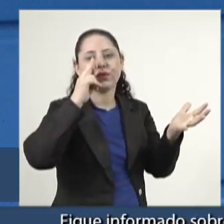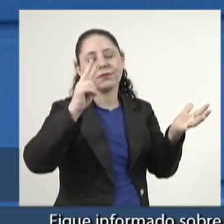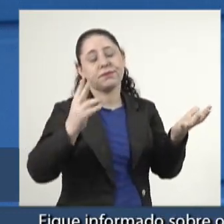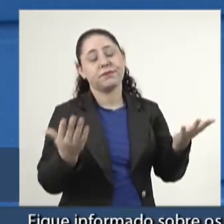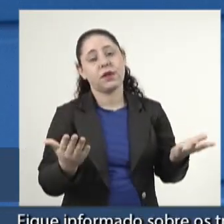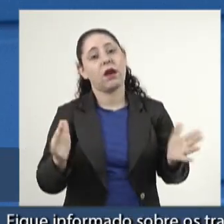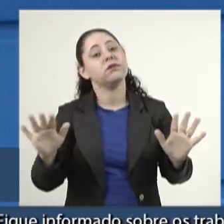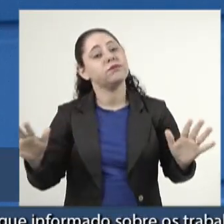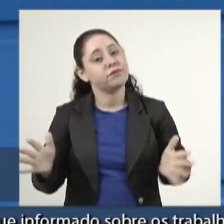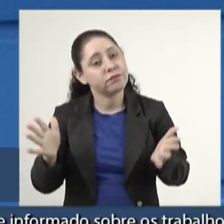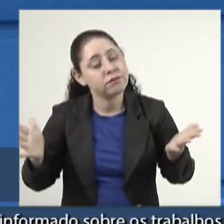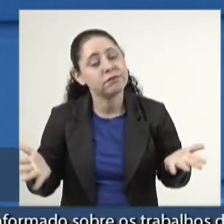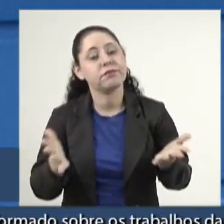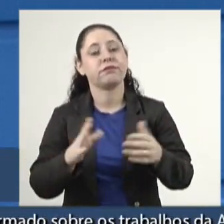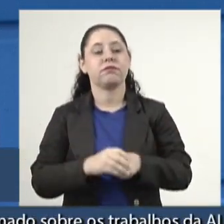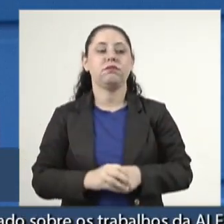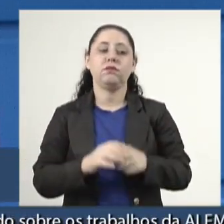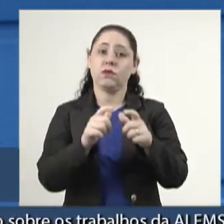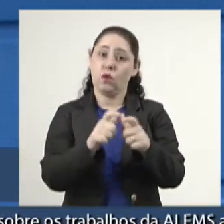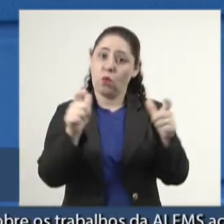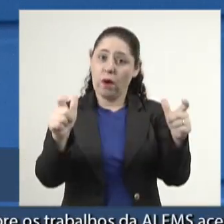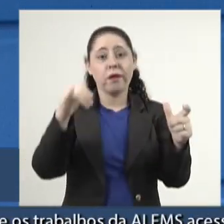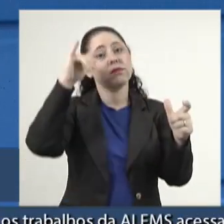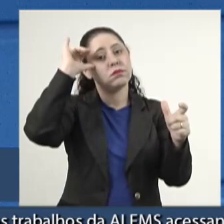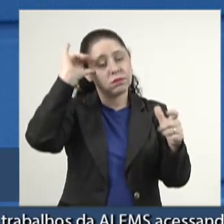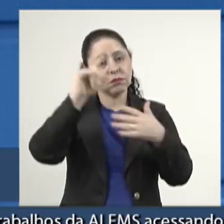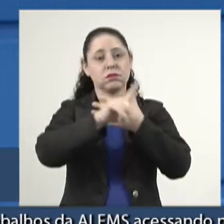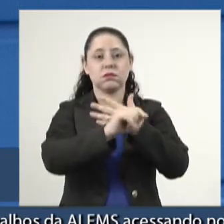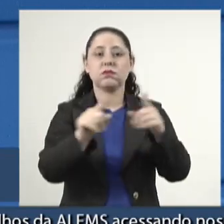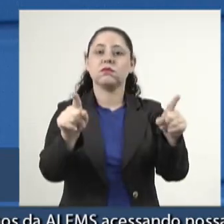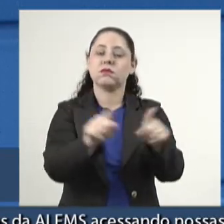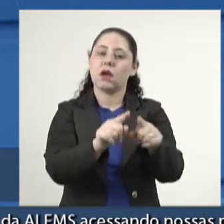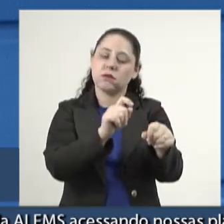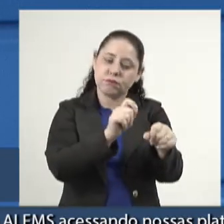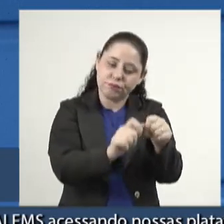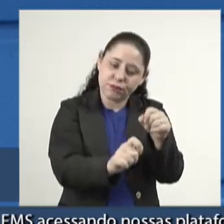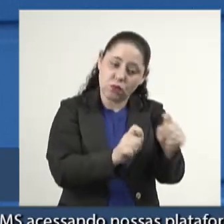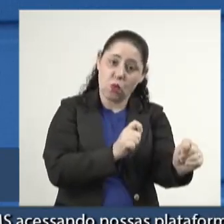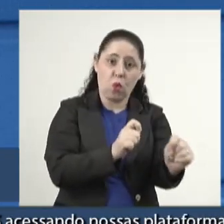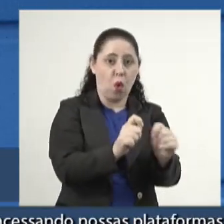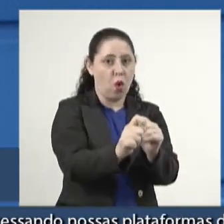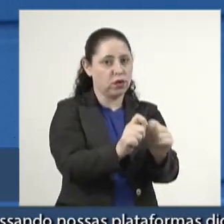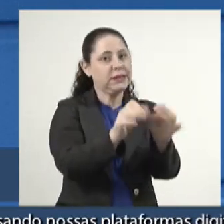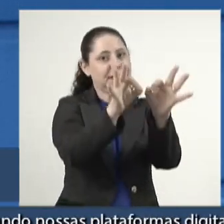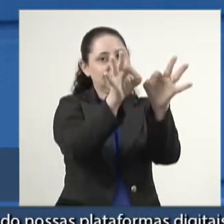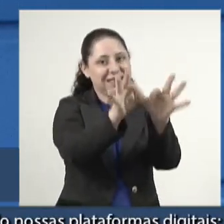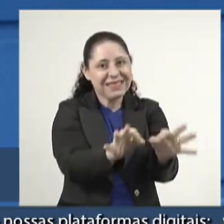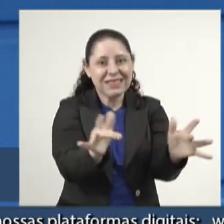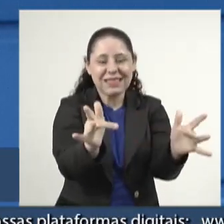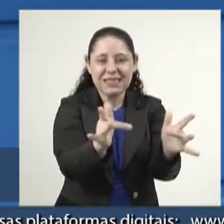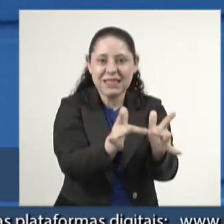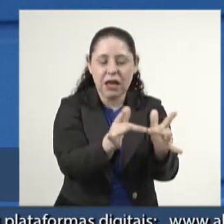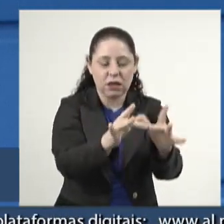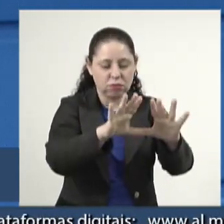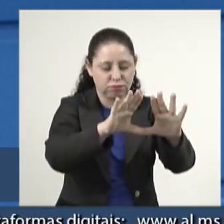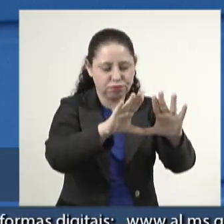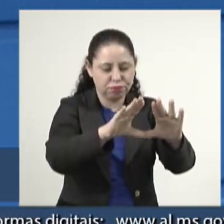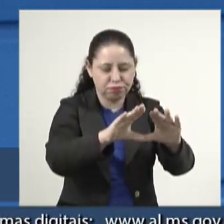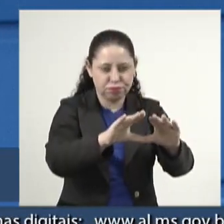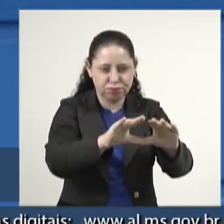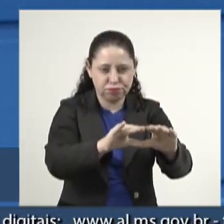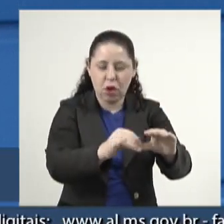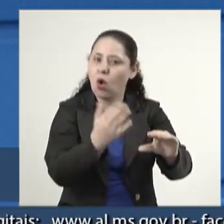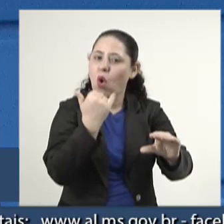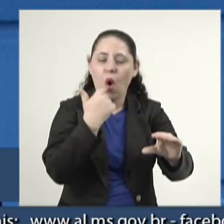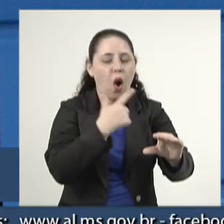precisamos incentivar o aumento do gado no Pantanal e a queimada controlada dessa massa que não é